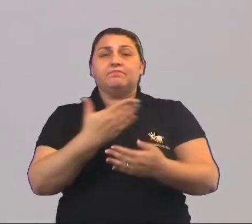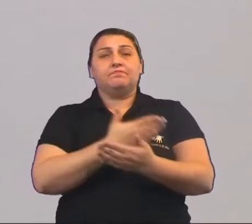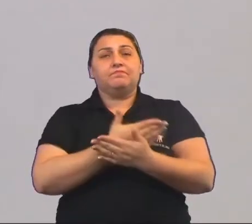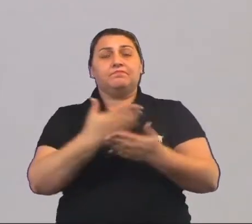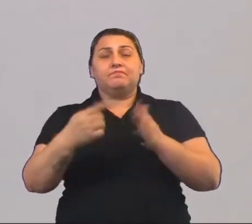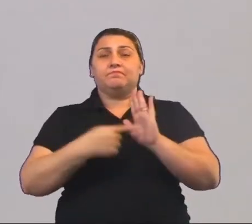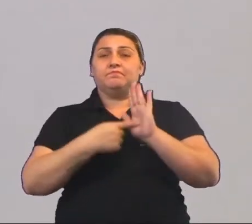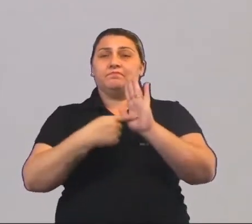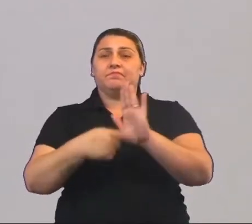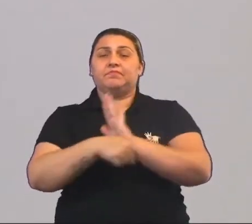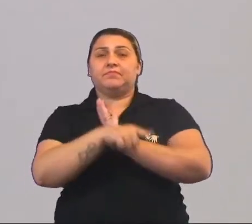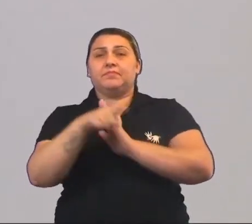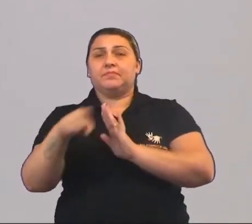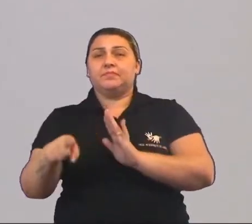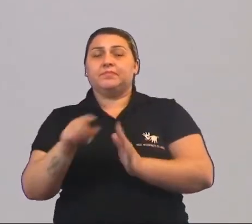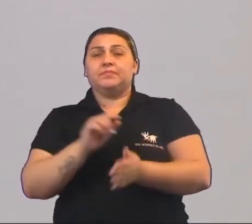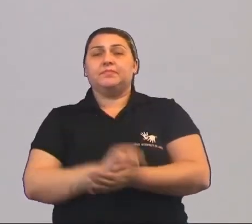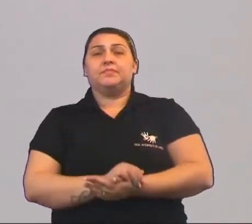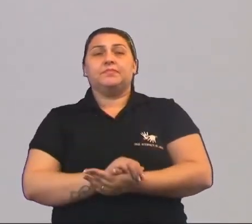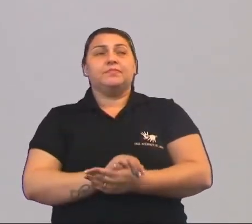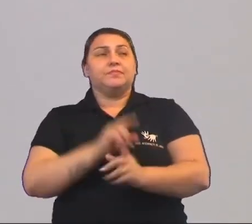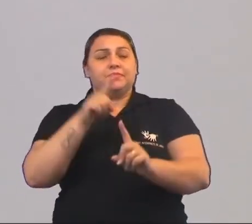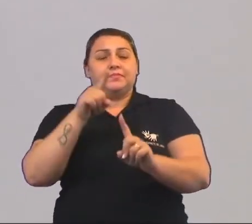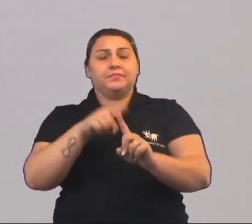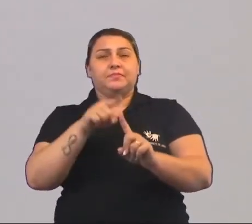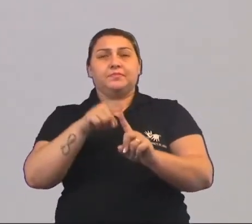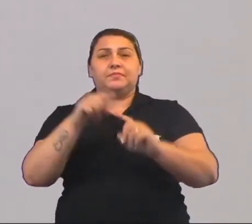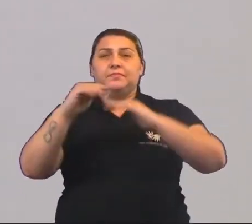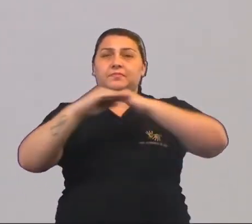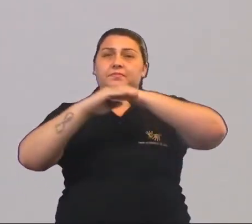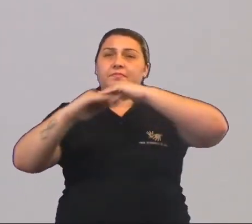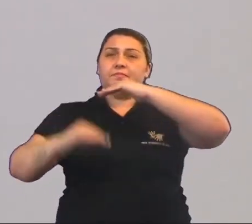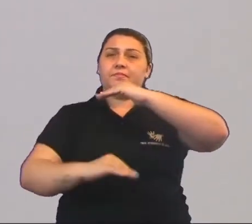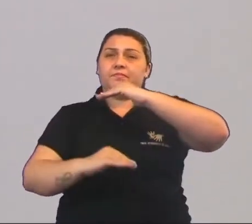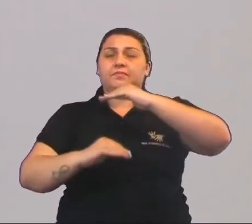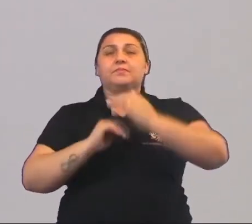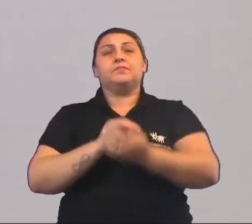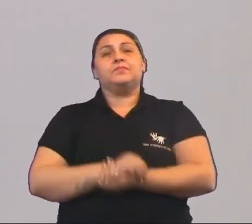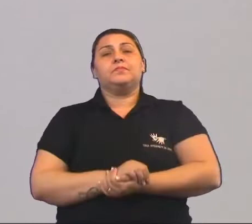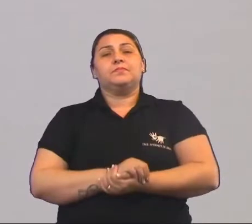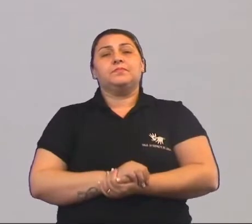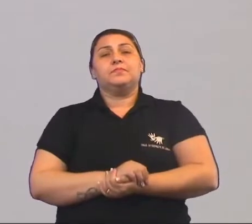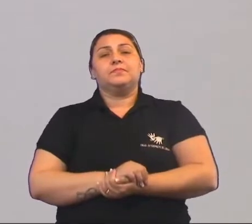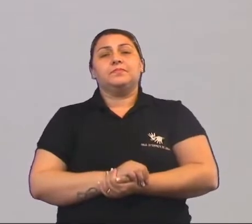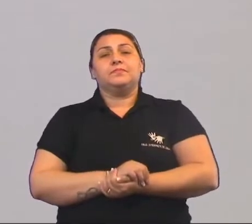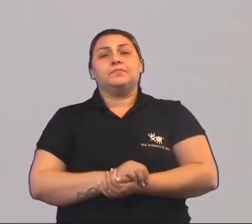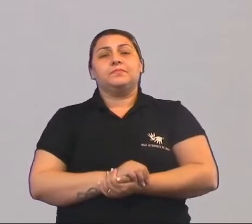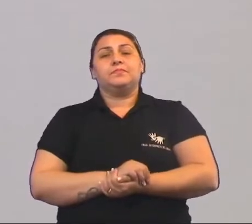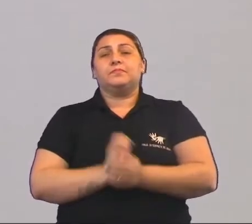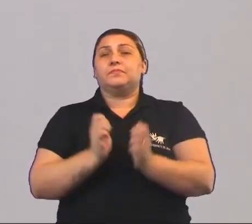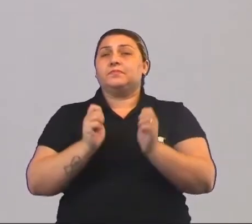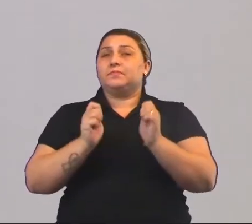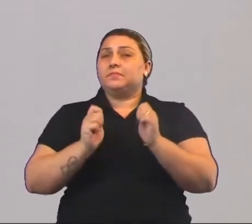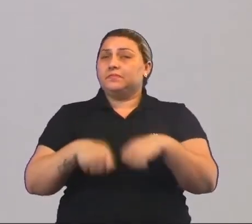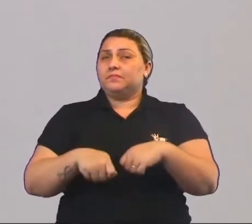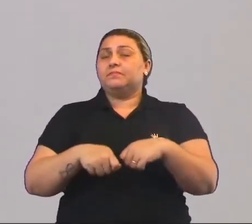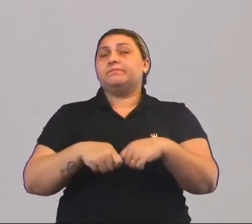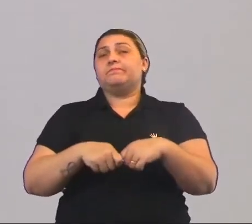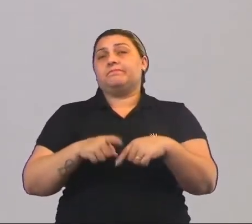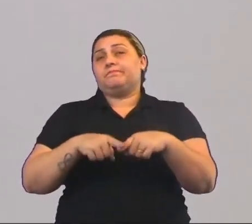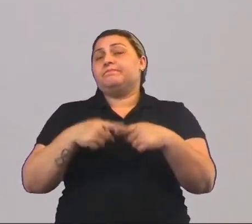começar a apresentar a vocês os tipos de desigualdade social. Claro, não todas as possibilidades até